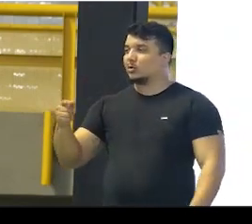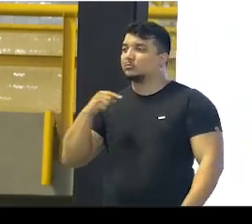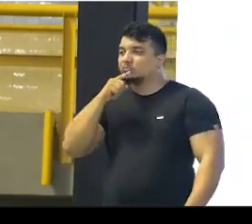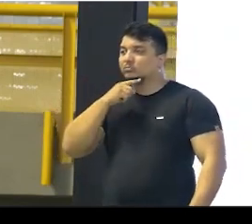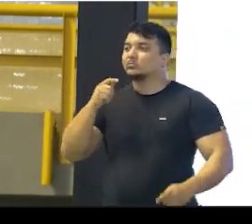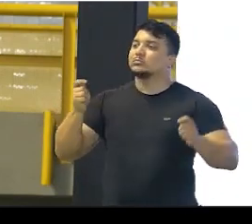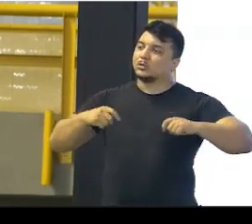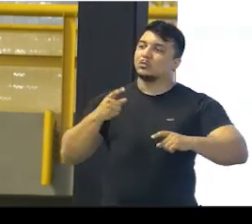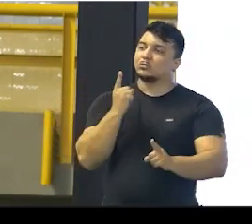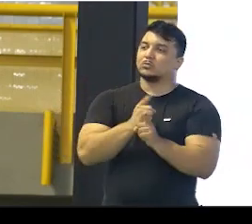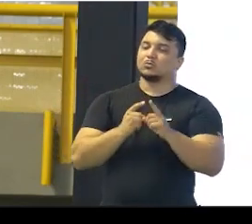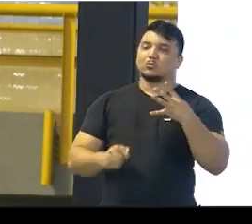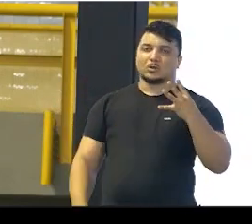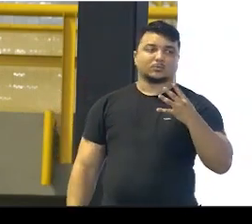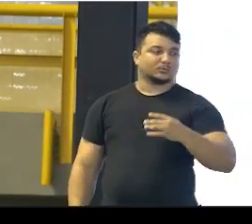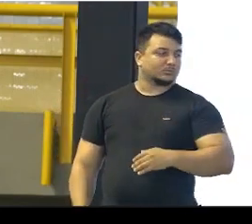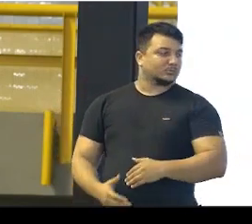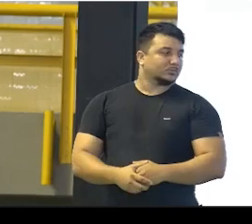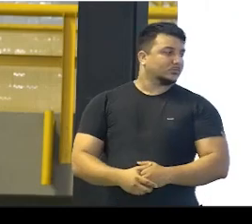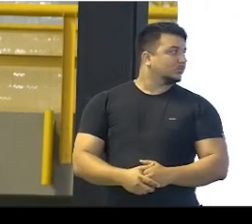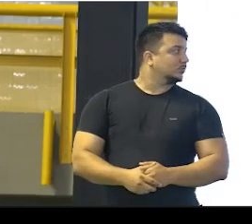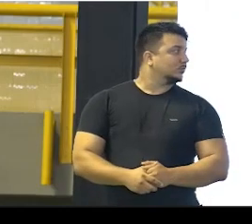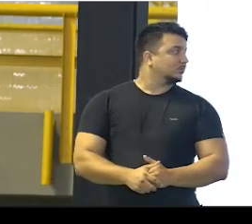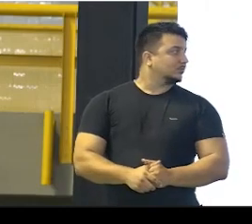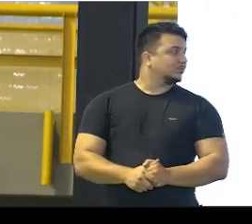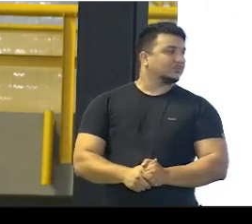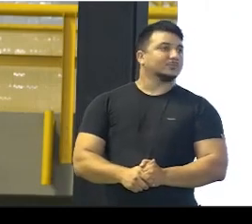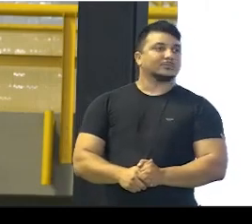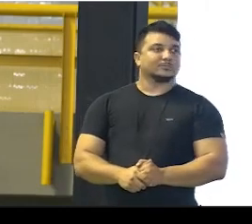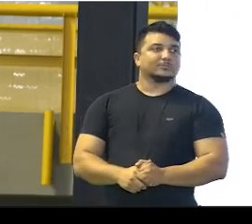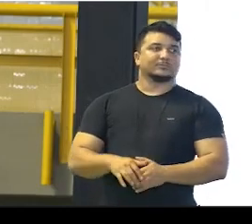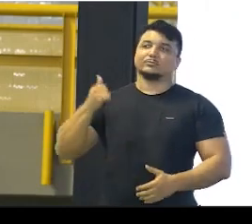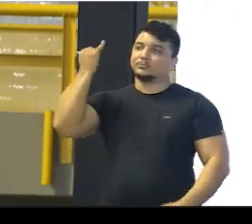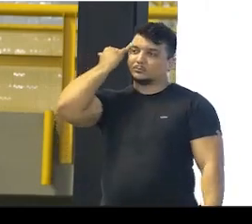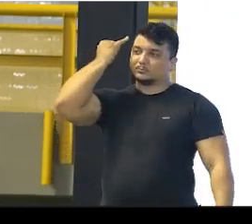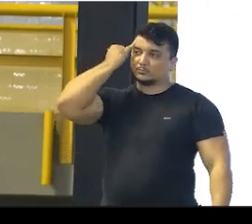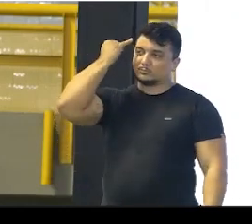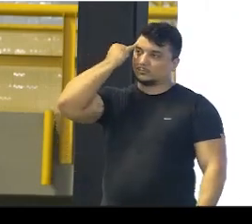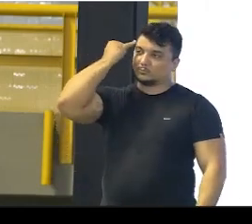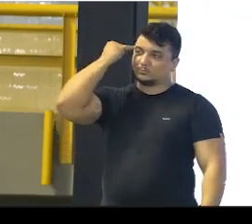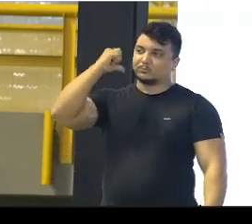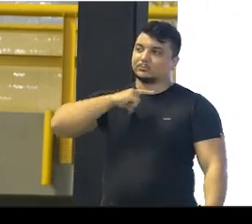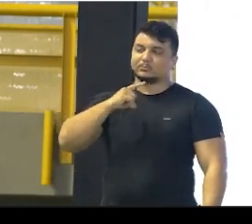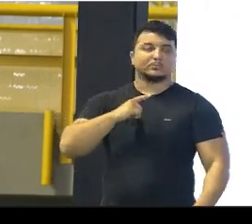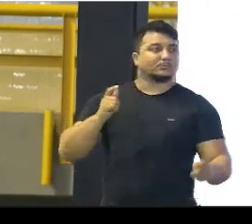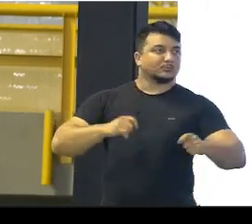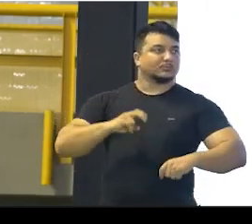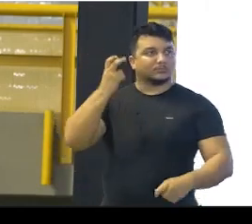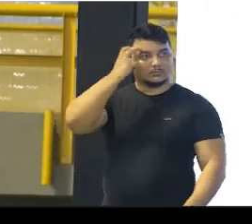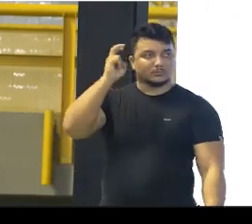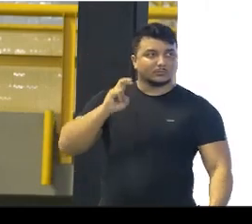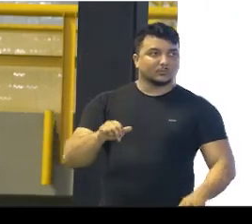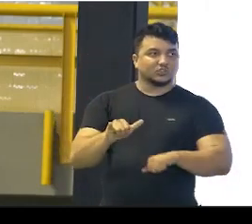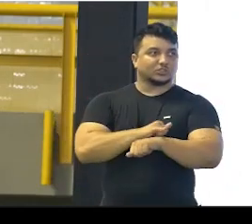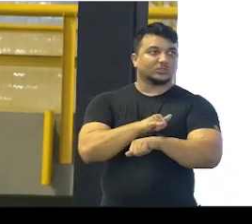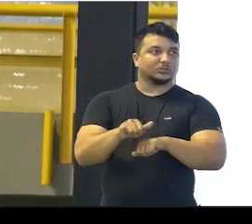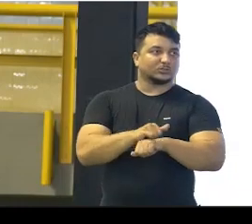tenho que somar 4, mais 5, e tem que dar 9. 4 mais